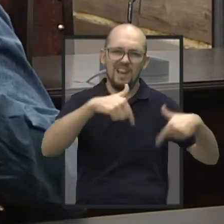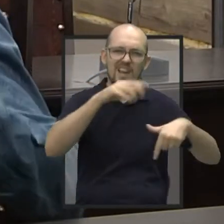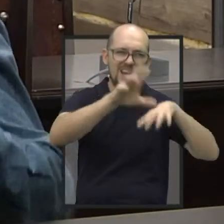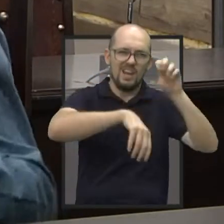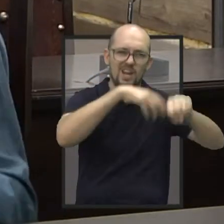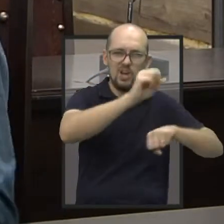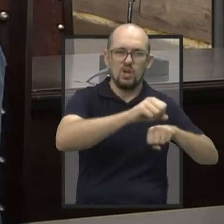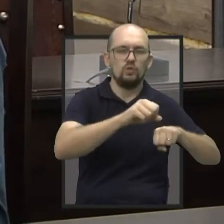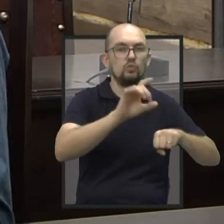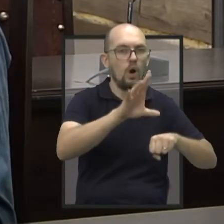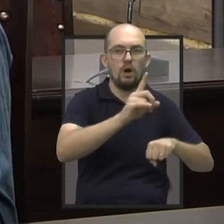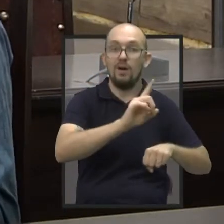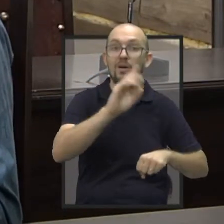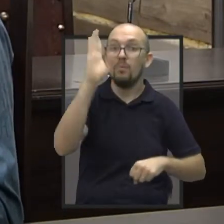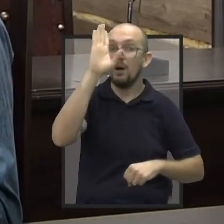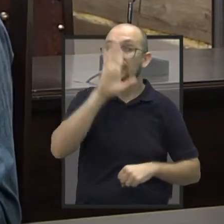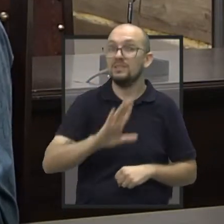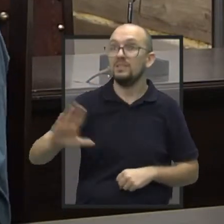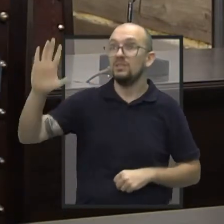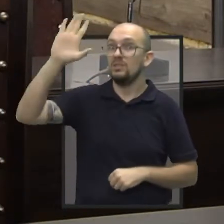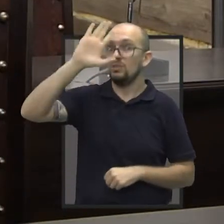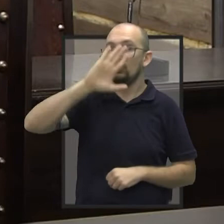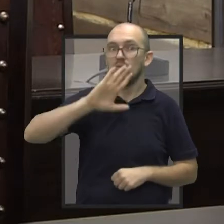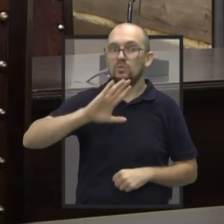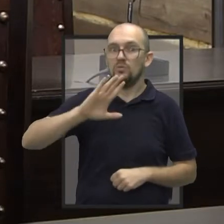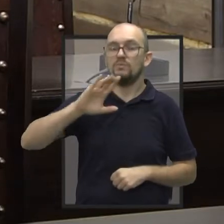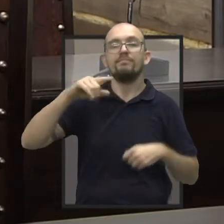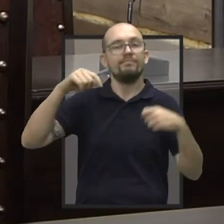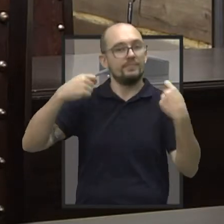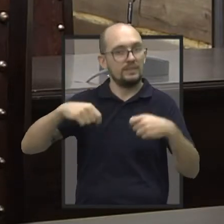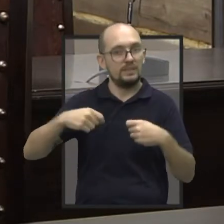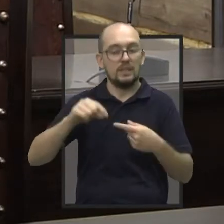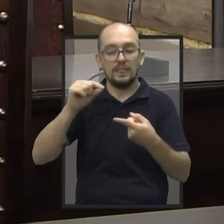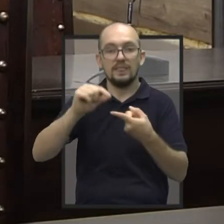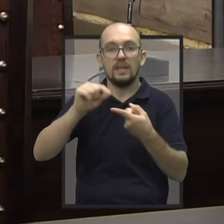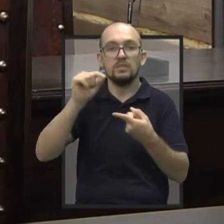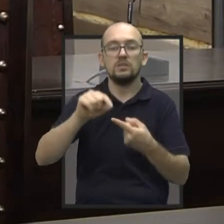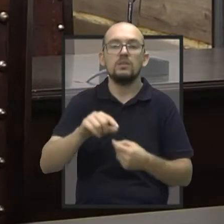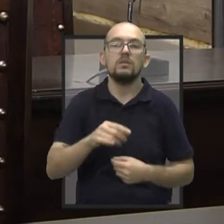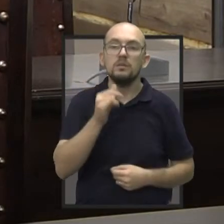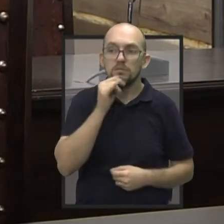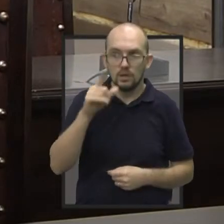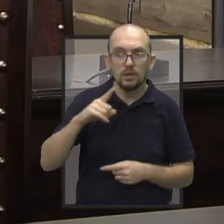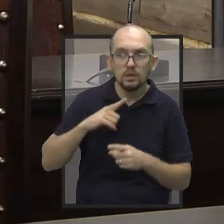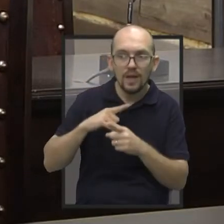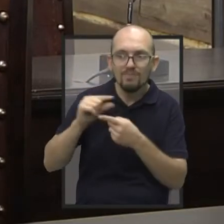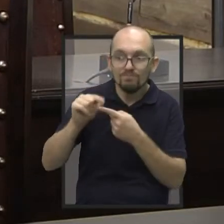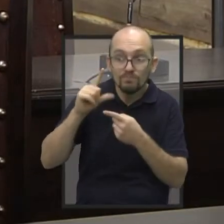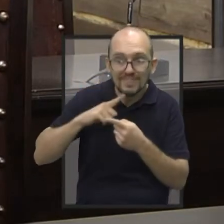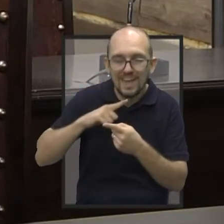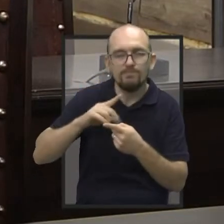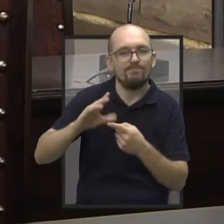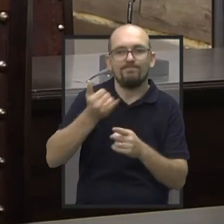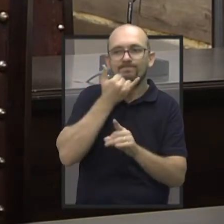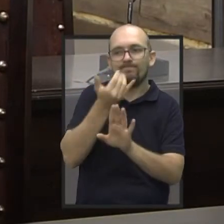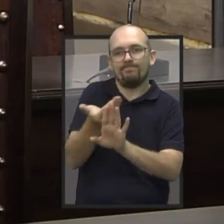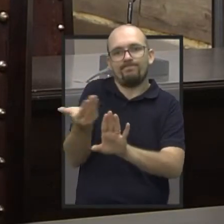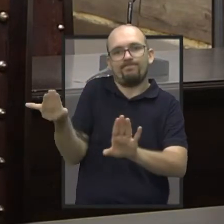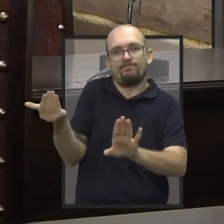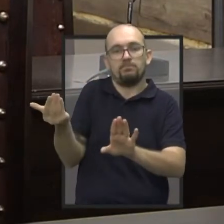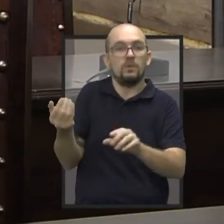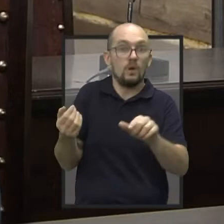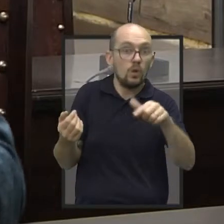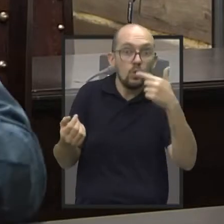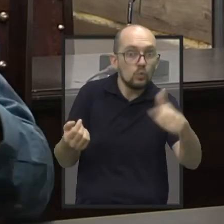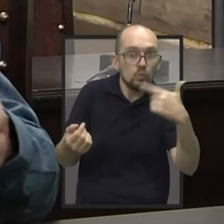enfim, para todo o país aí, para fazer o teste, e quem tem encosta e vai se tratar. Quem não tem, põe máscara e vai trabalhar.